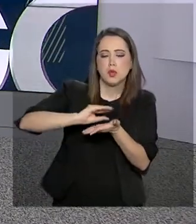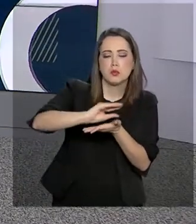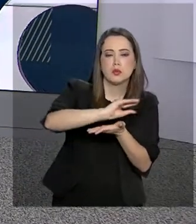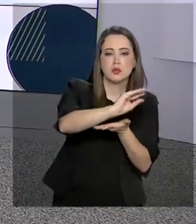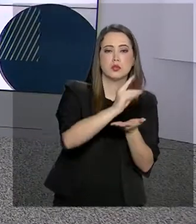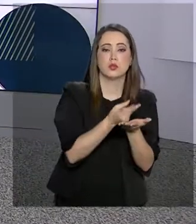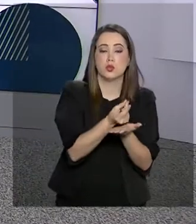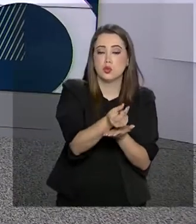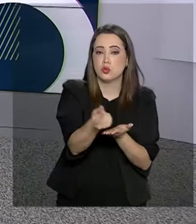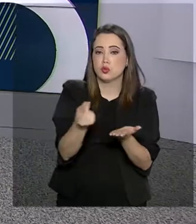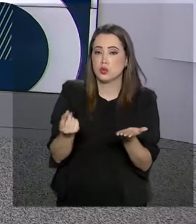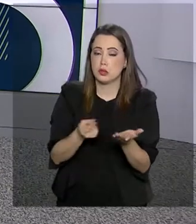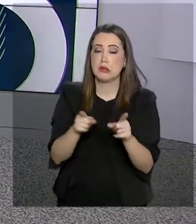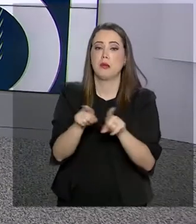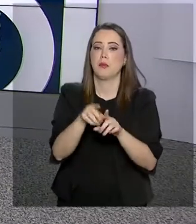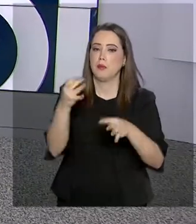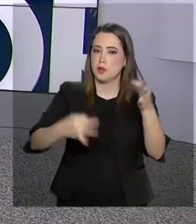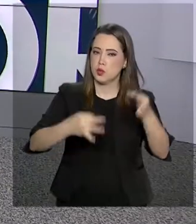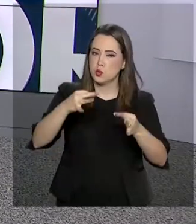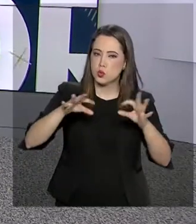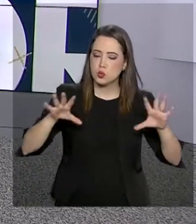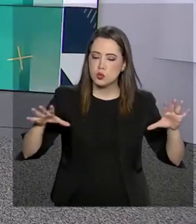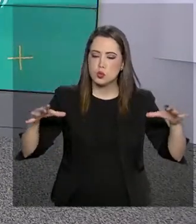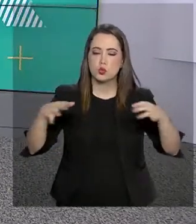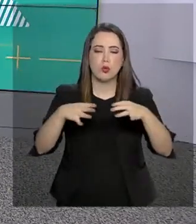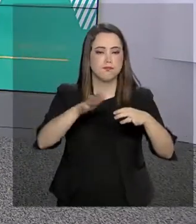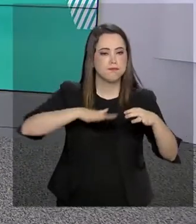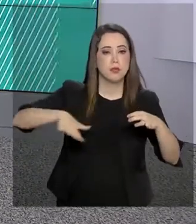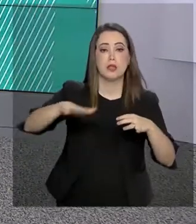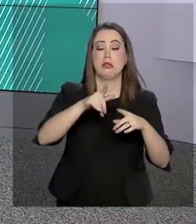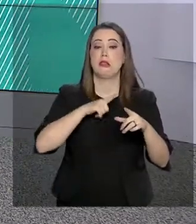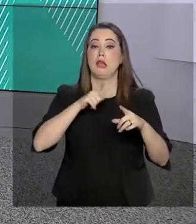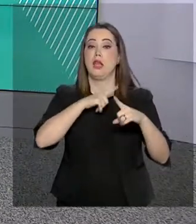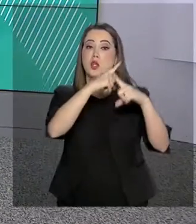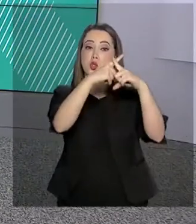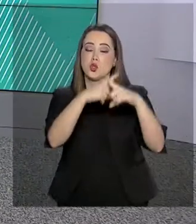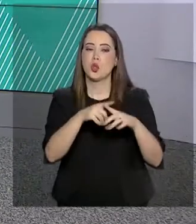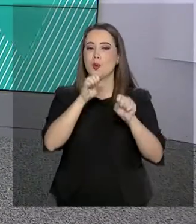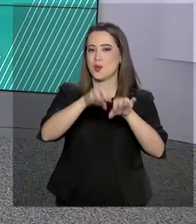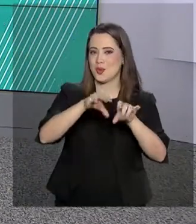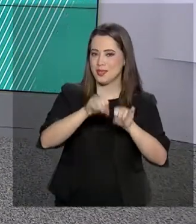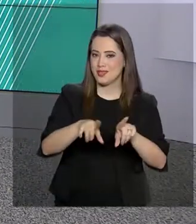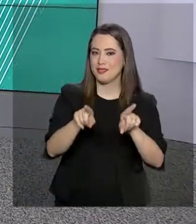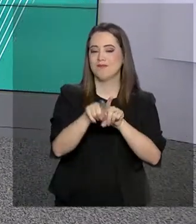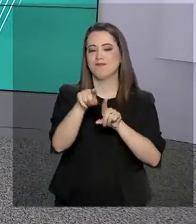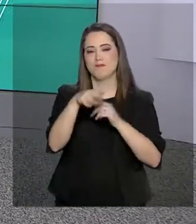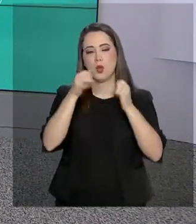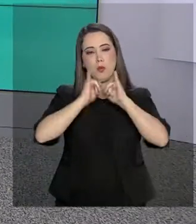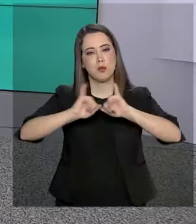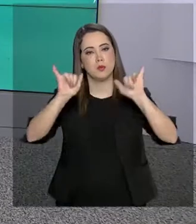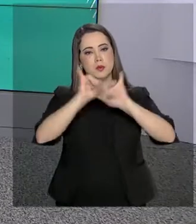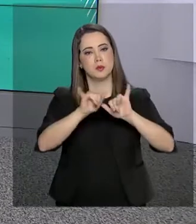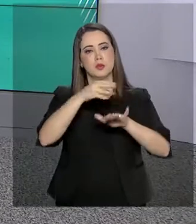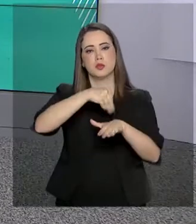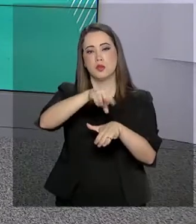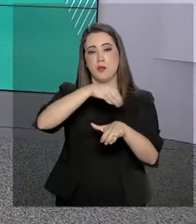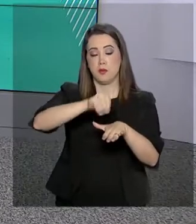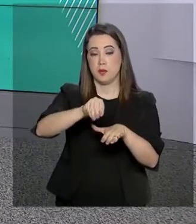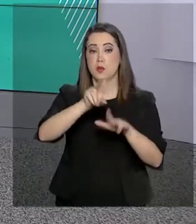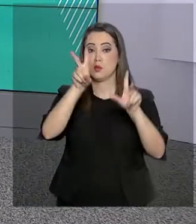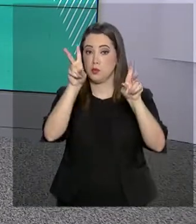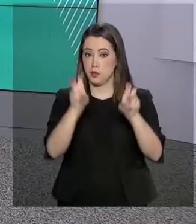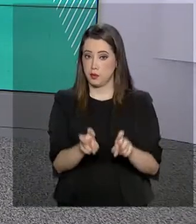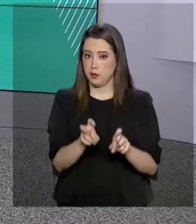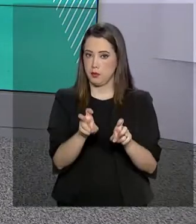de renda e justiça coletiva. O site apresenta jogos educativos, publicações e informações sobre o assunto. O